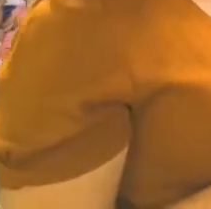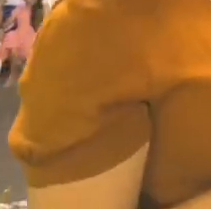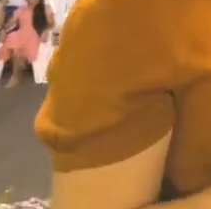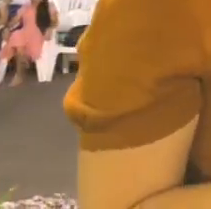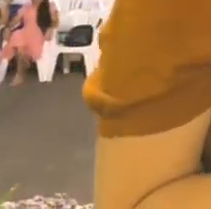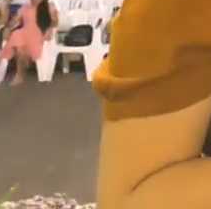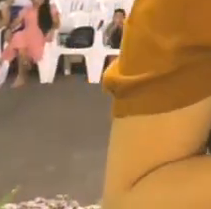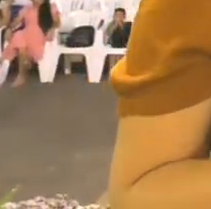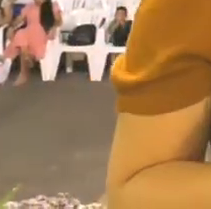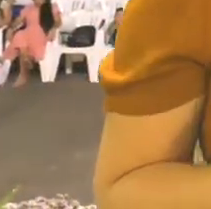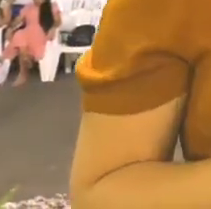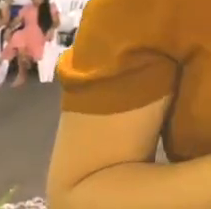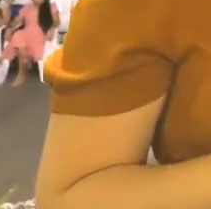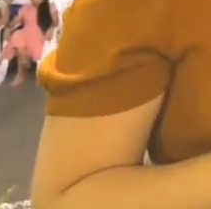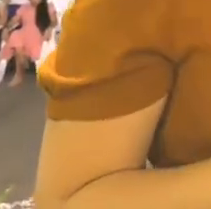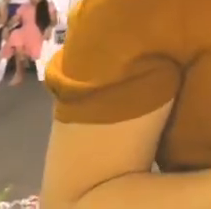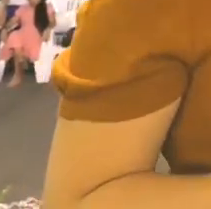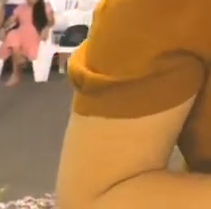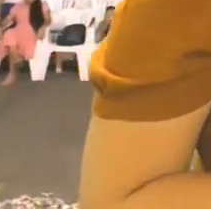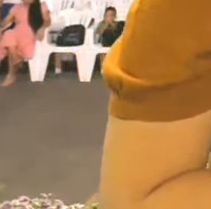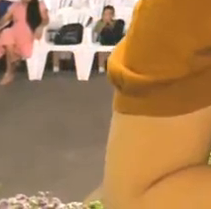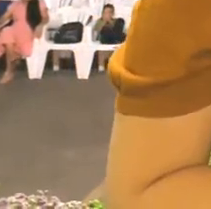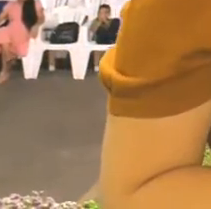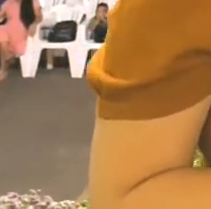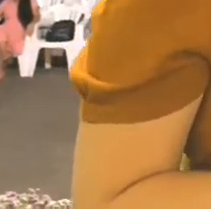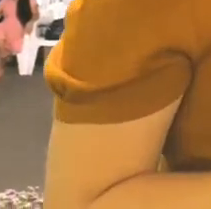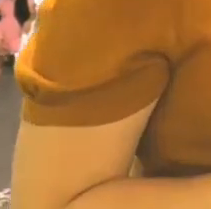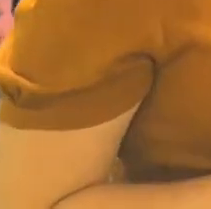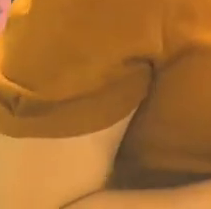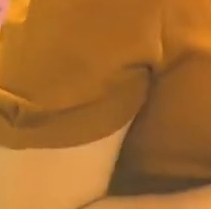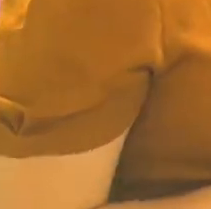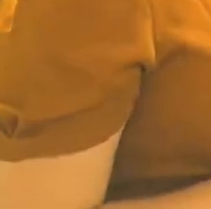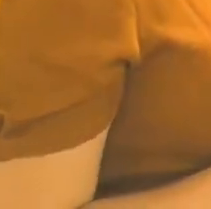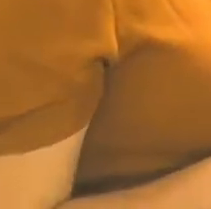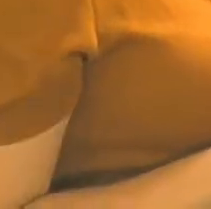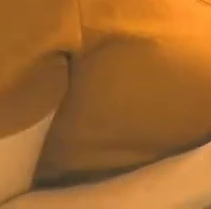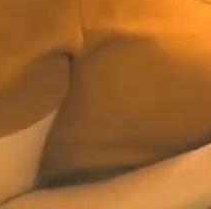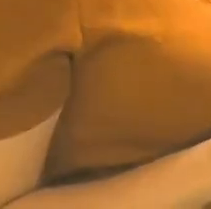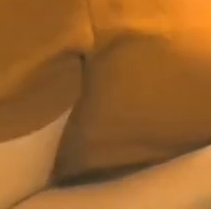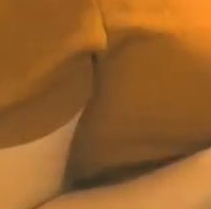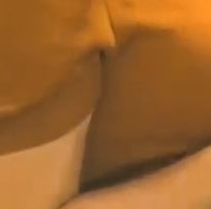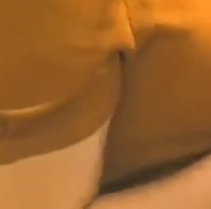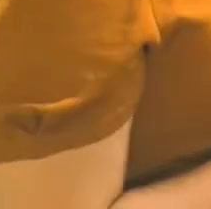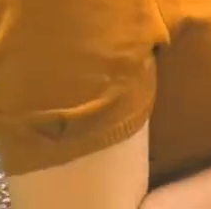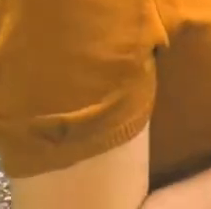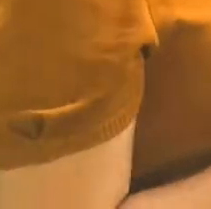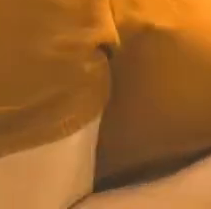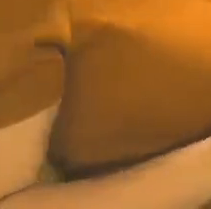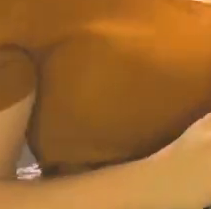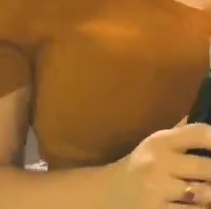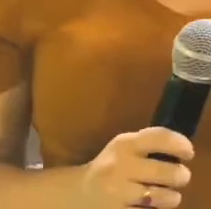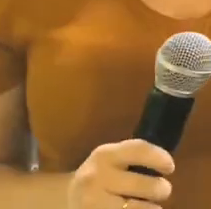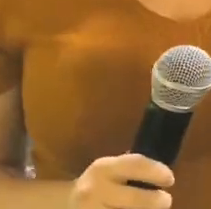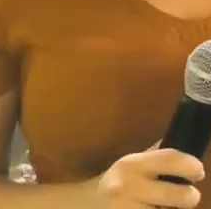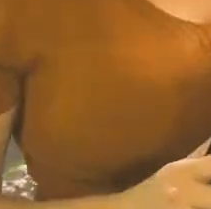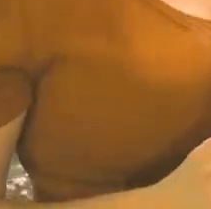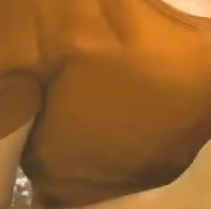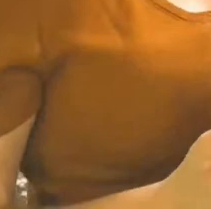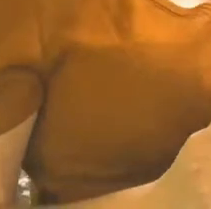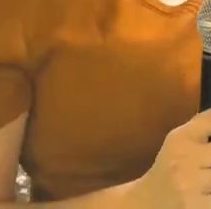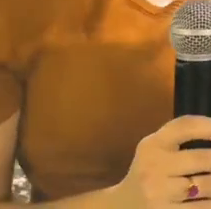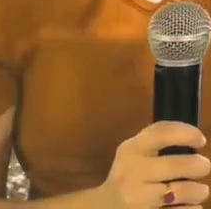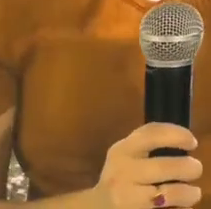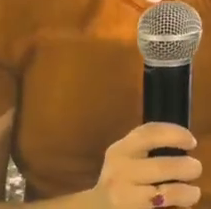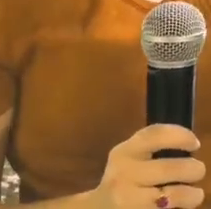quem tá na região de Ariquemes venha hoje tem espaço você pode ver as pessoas já começaram a chegar ao ambiente agora